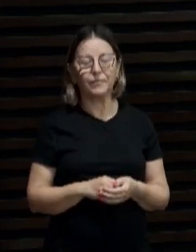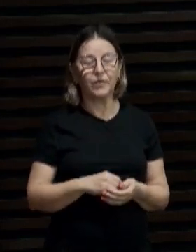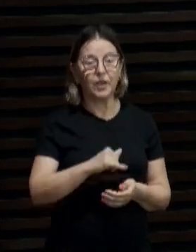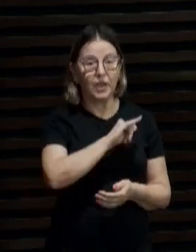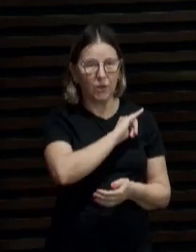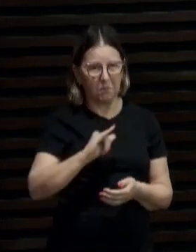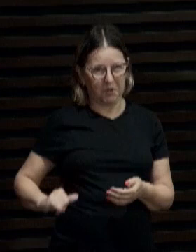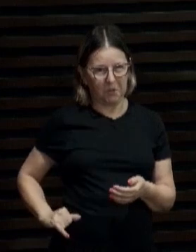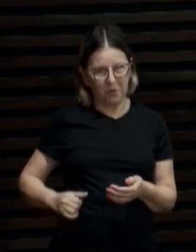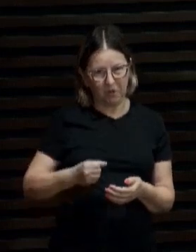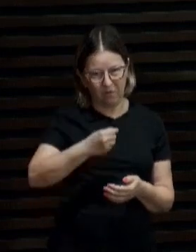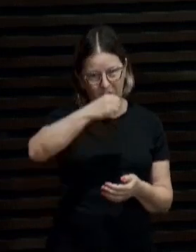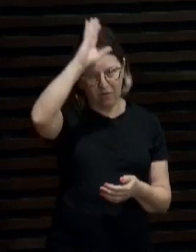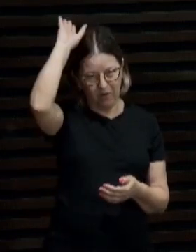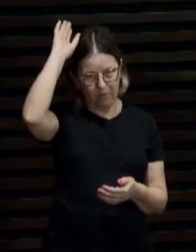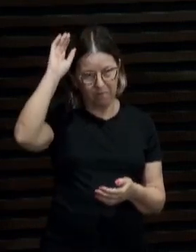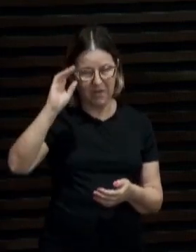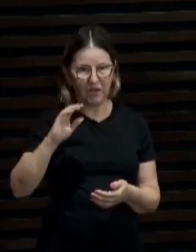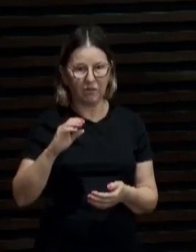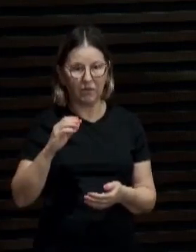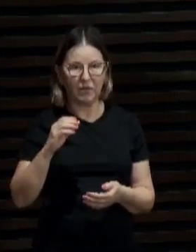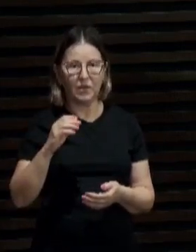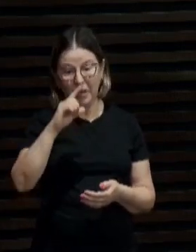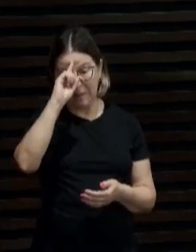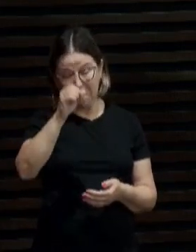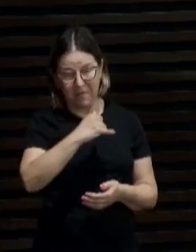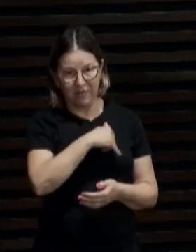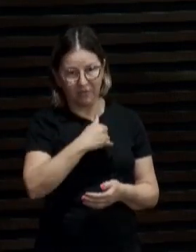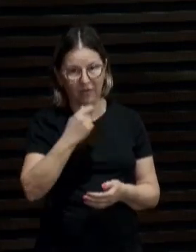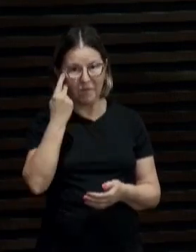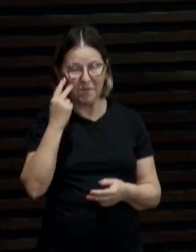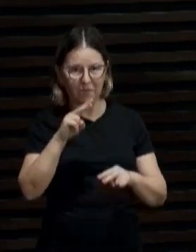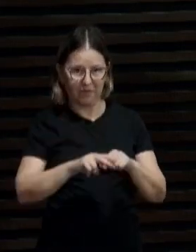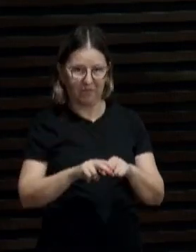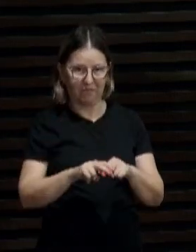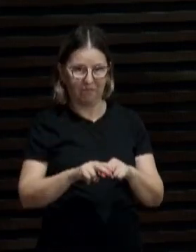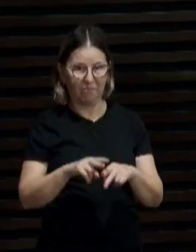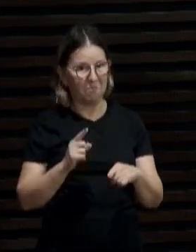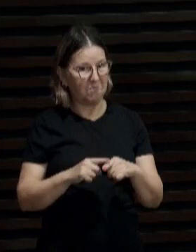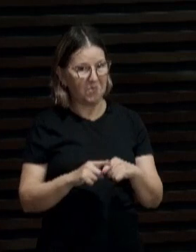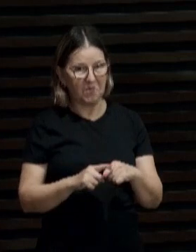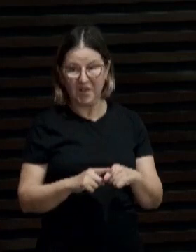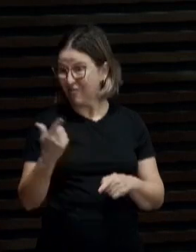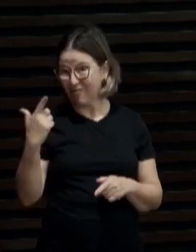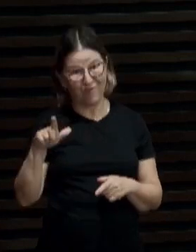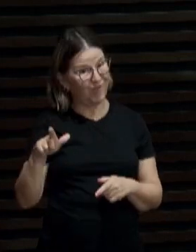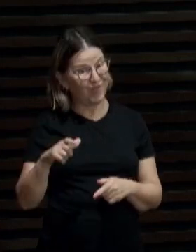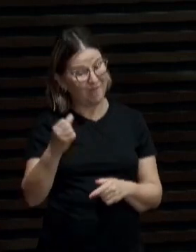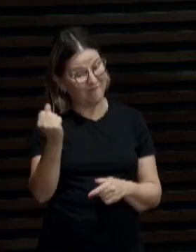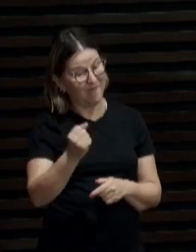ele decide enviá-lo à prisão para, já que ele não poderia matar, ele poder calar